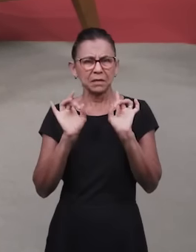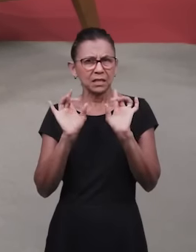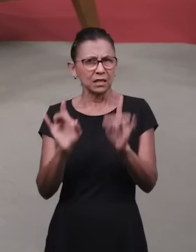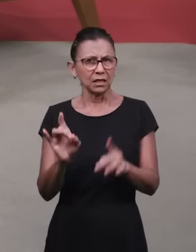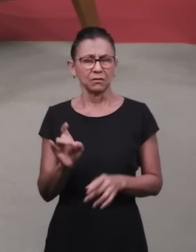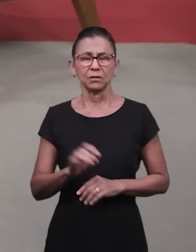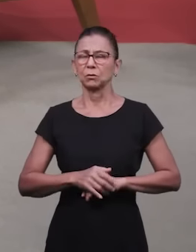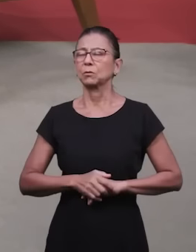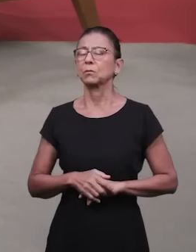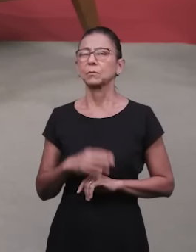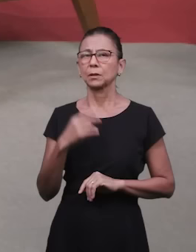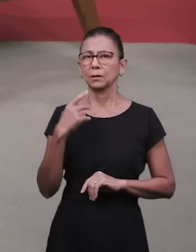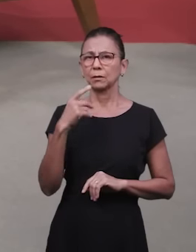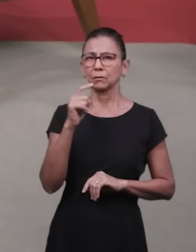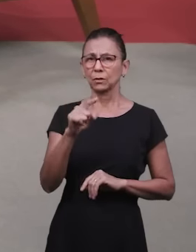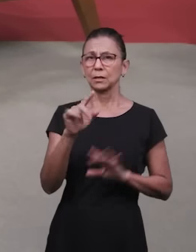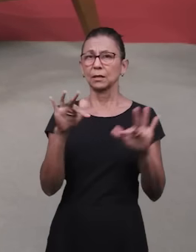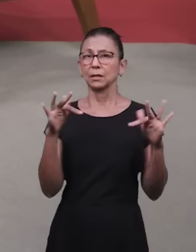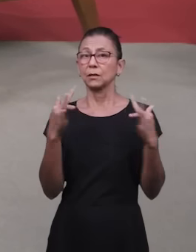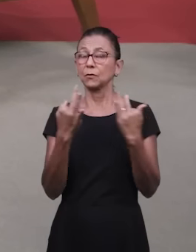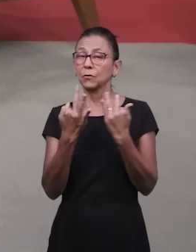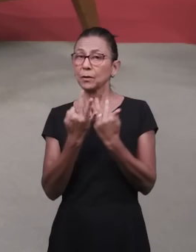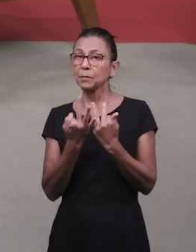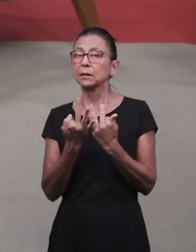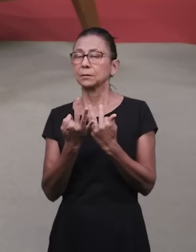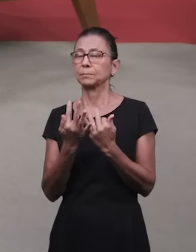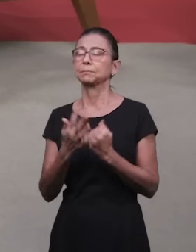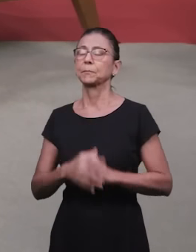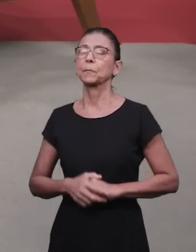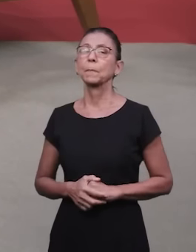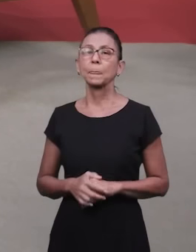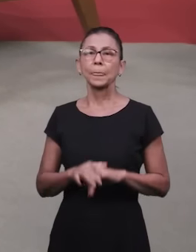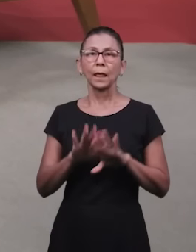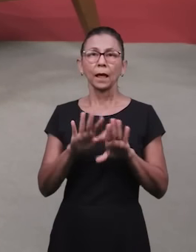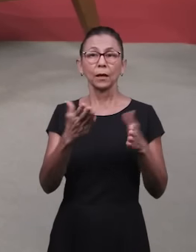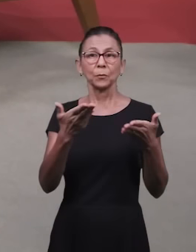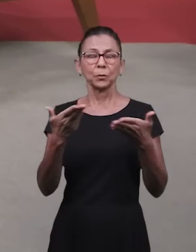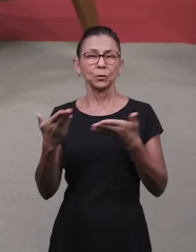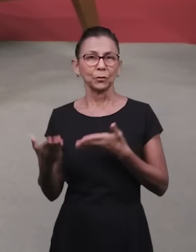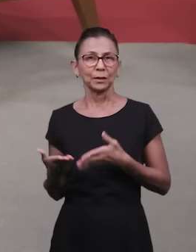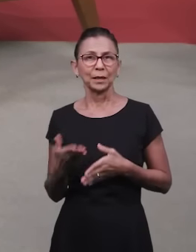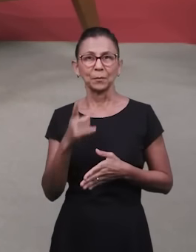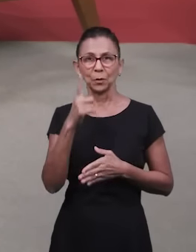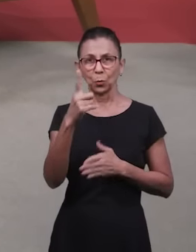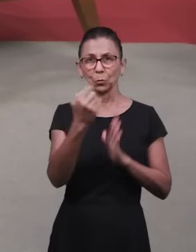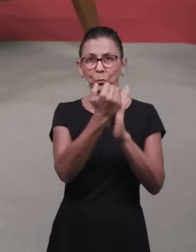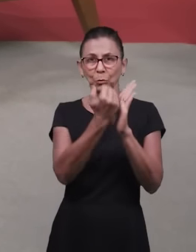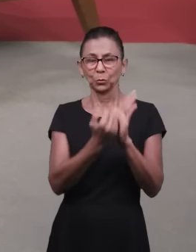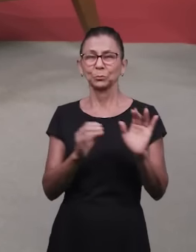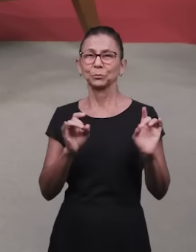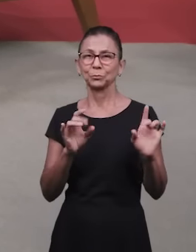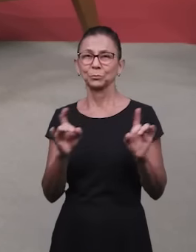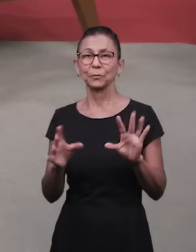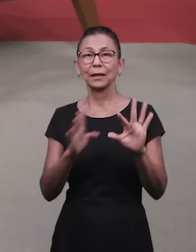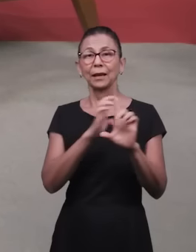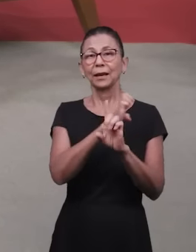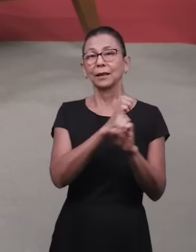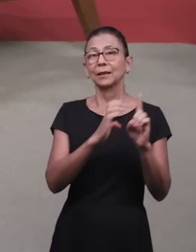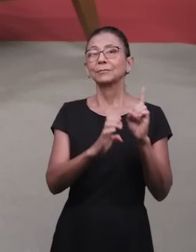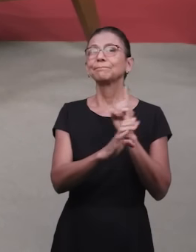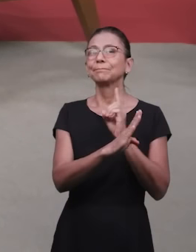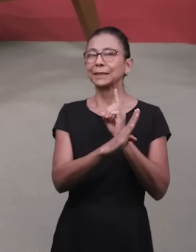Sem se preocupar, tá? É sempre direcionada e adequada para toda a sua família. Mas eu quero convidar você para uma programação que é especial,